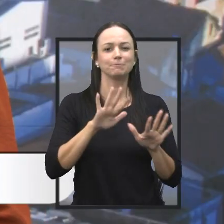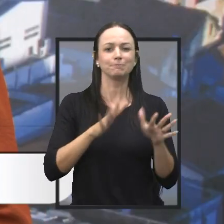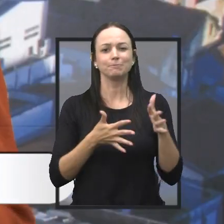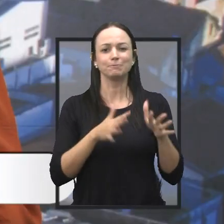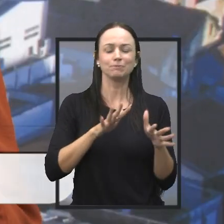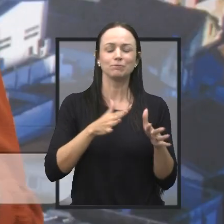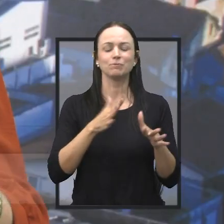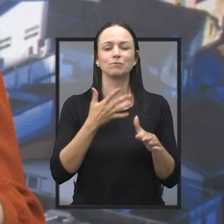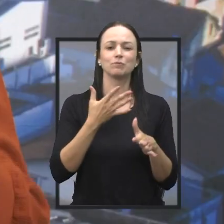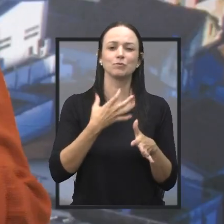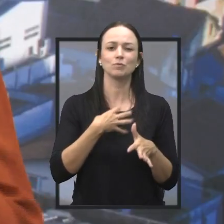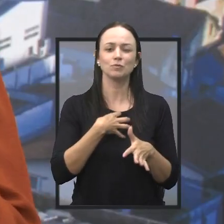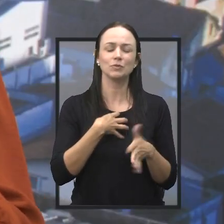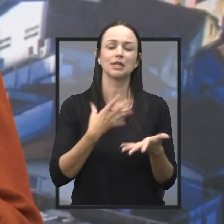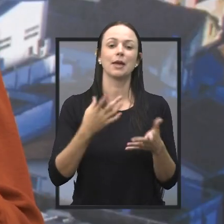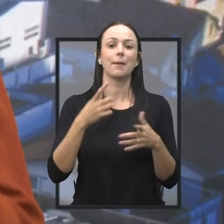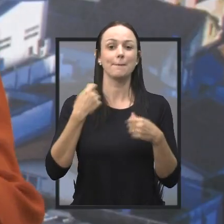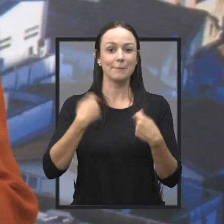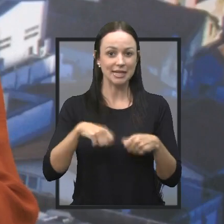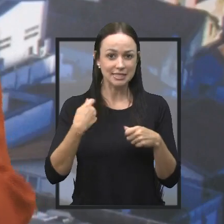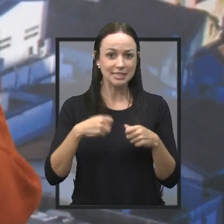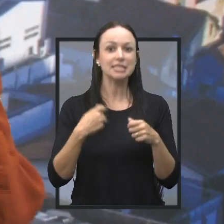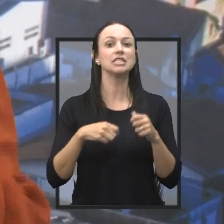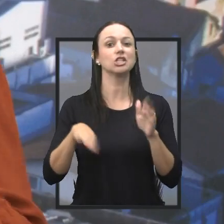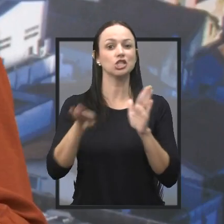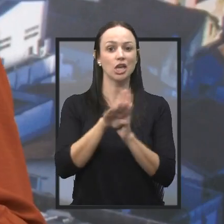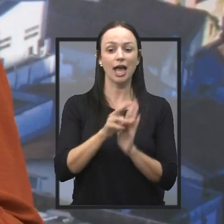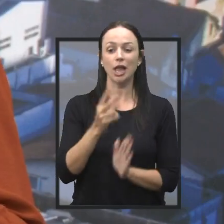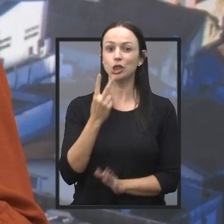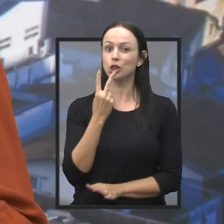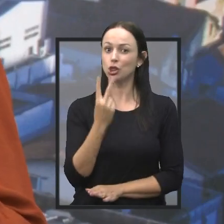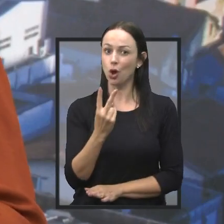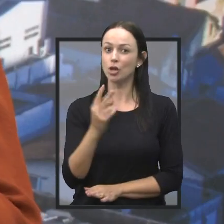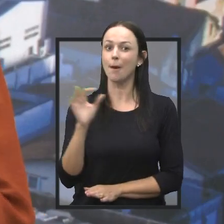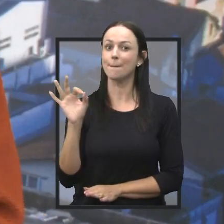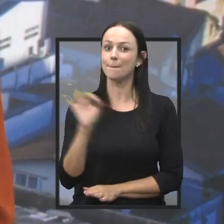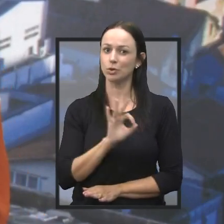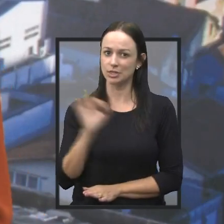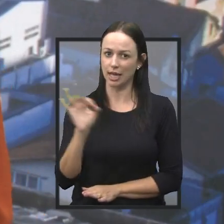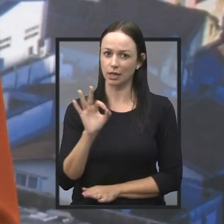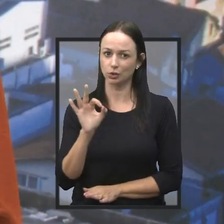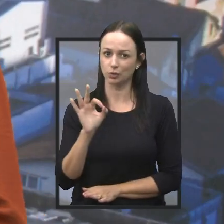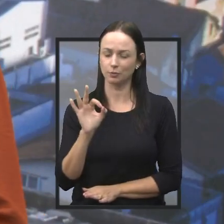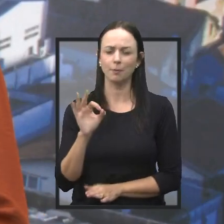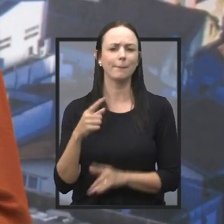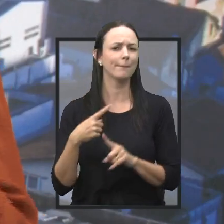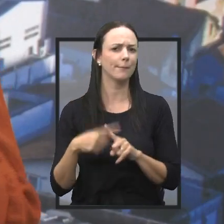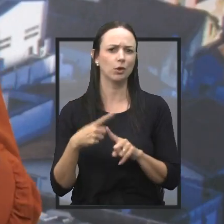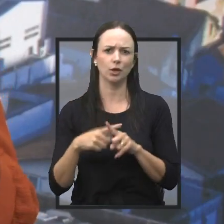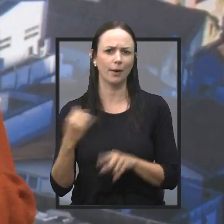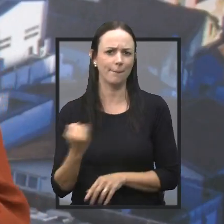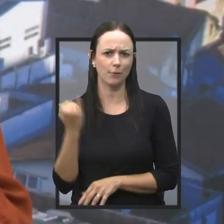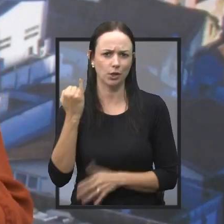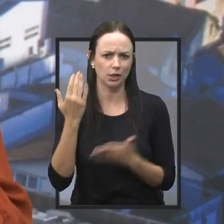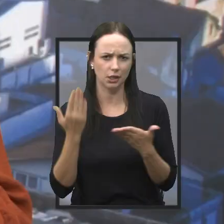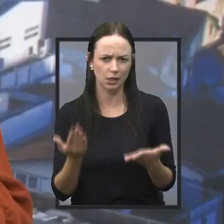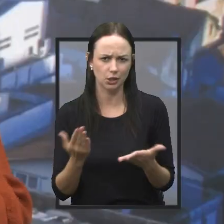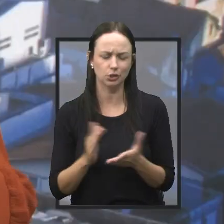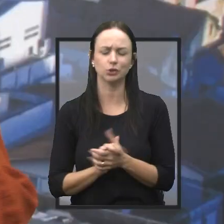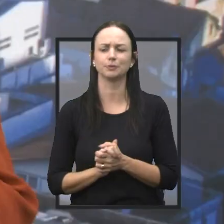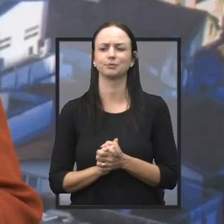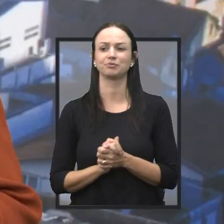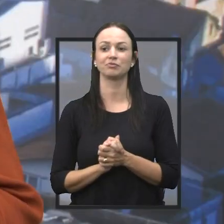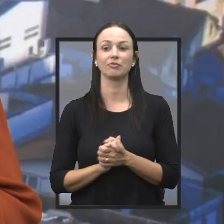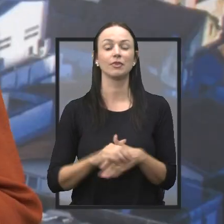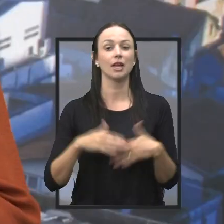mas precisa chegar em 2%. Nós estamos falando de 2%. Onde que está a importância disso, Ângela? A importância é o seguinte: a